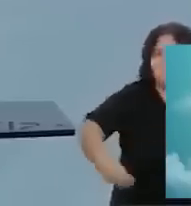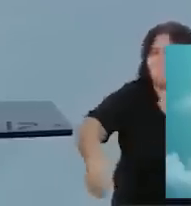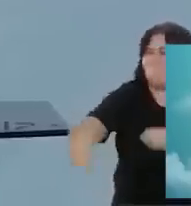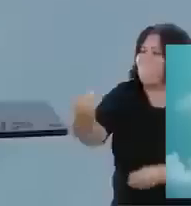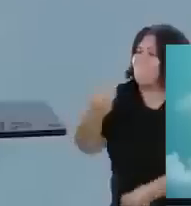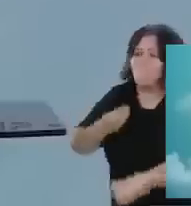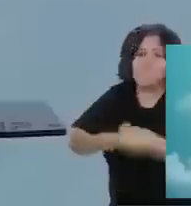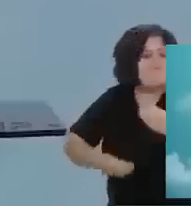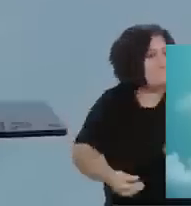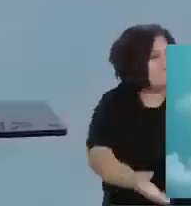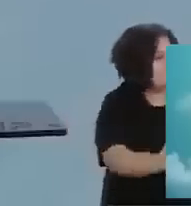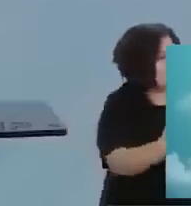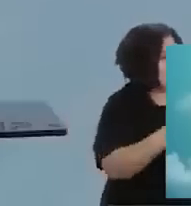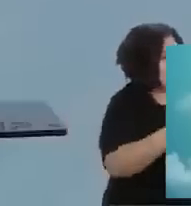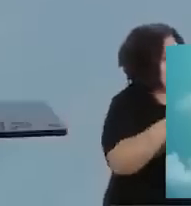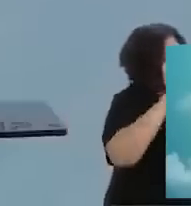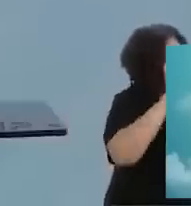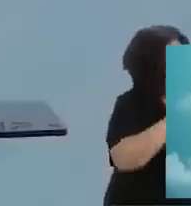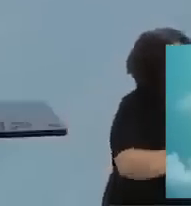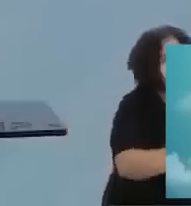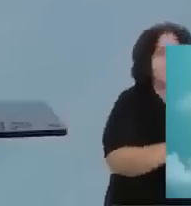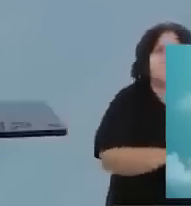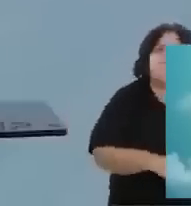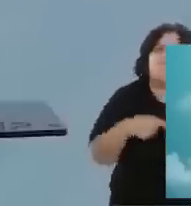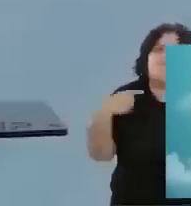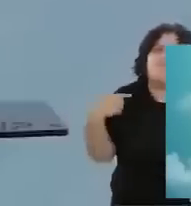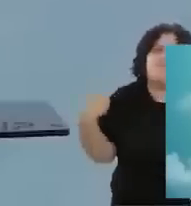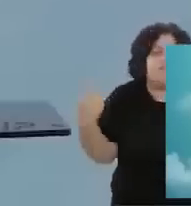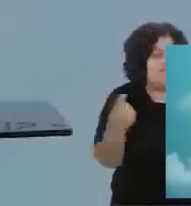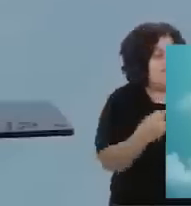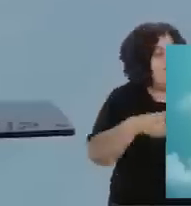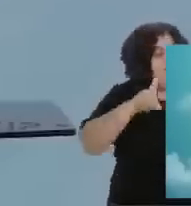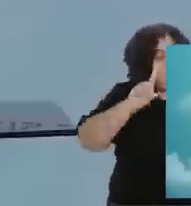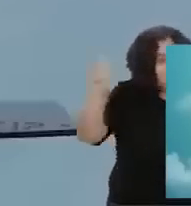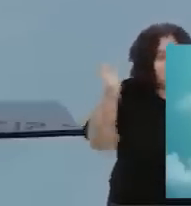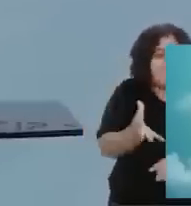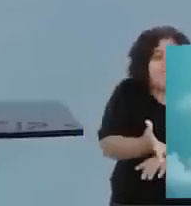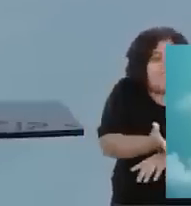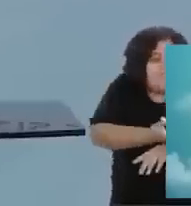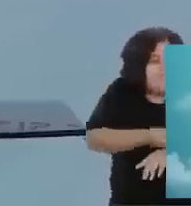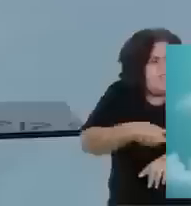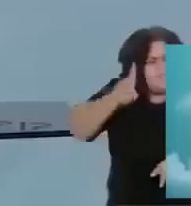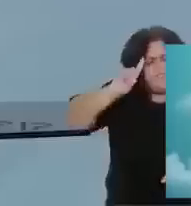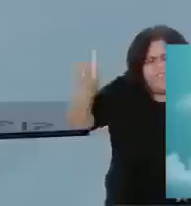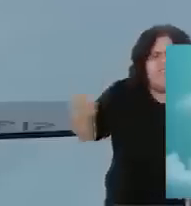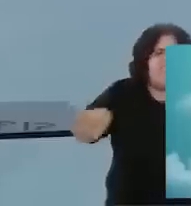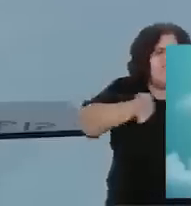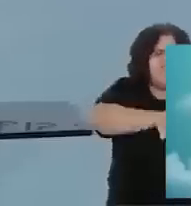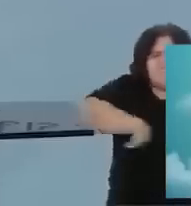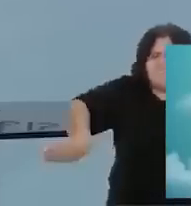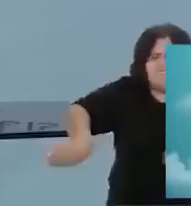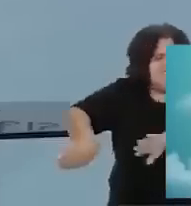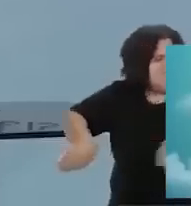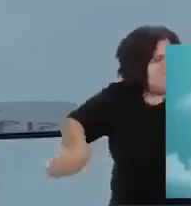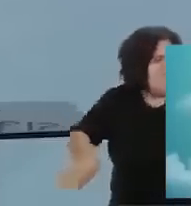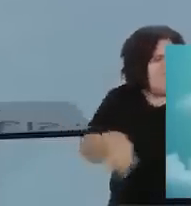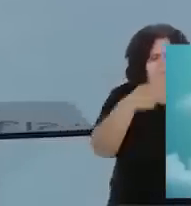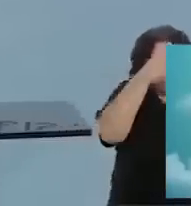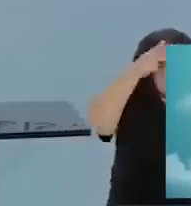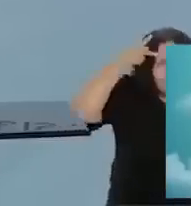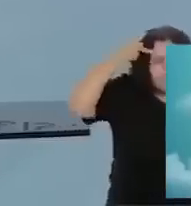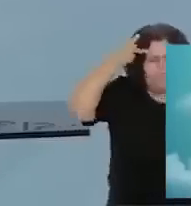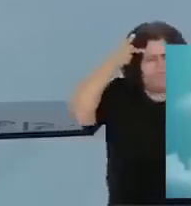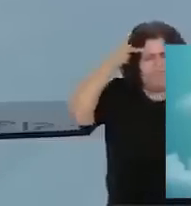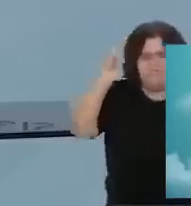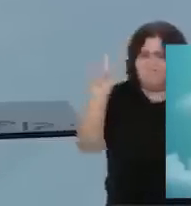não descarte ninguém. A igreja de Deus não faz acepção de pessoas, e ela cuida desta maneira para que todas as